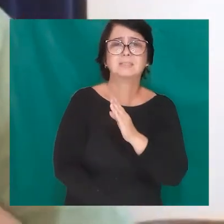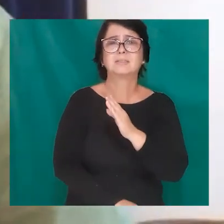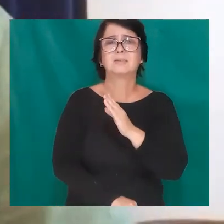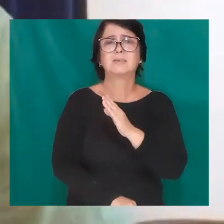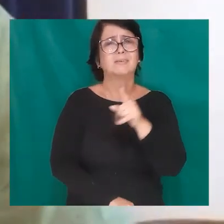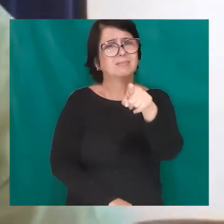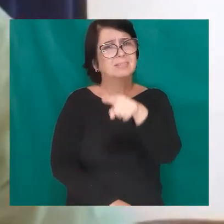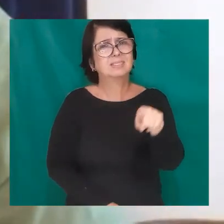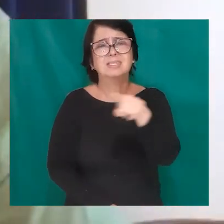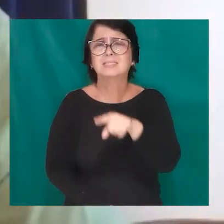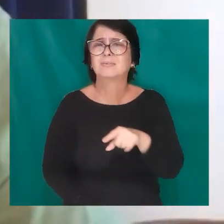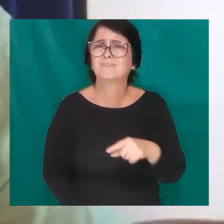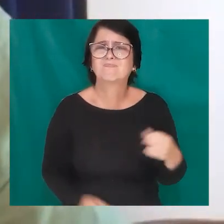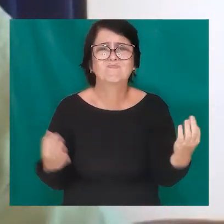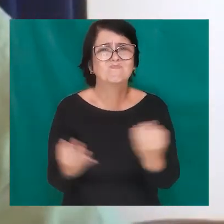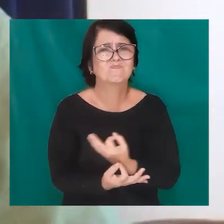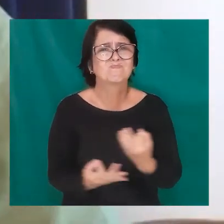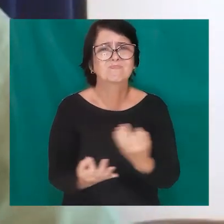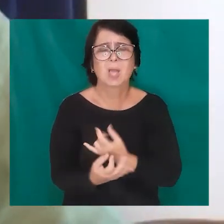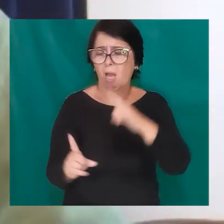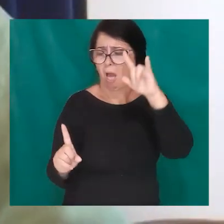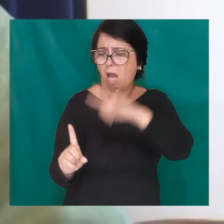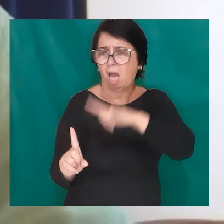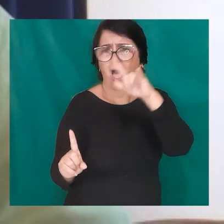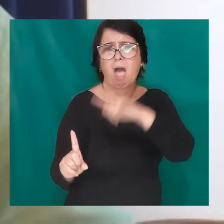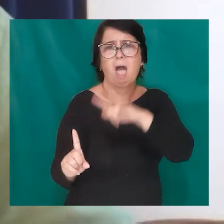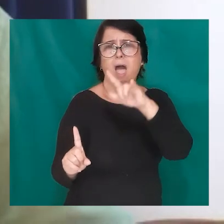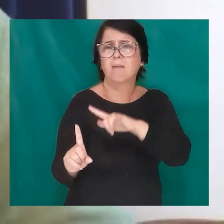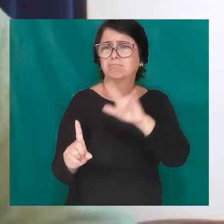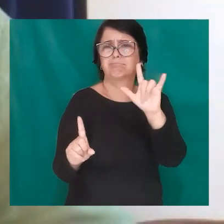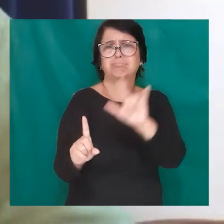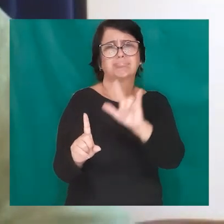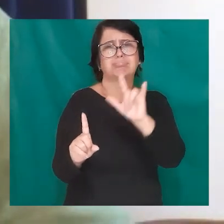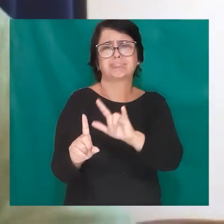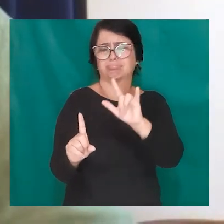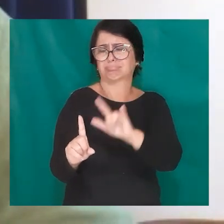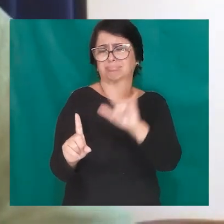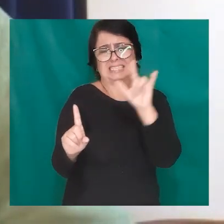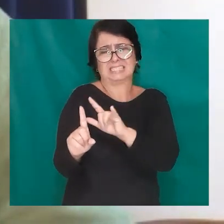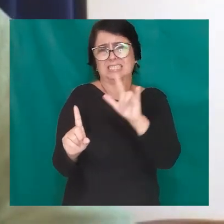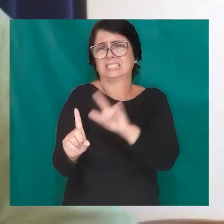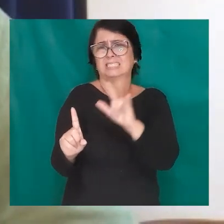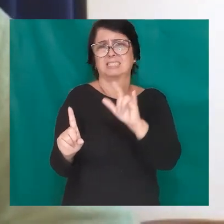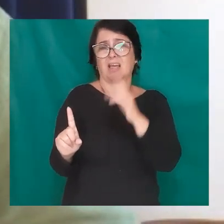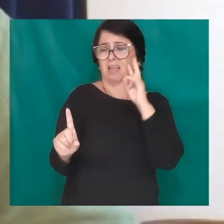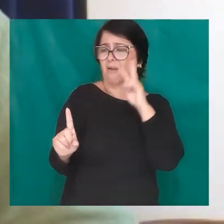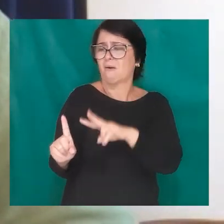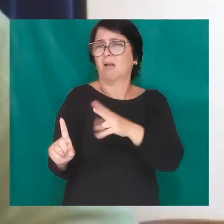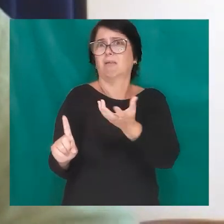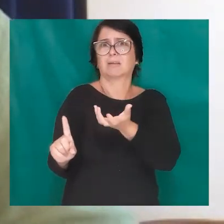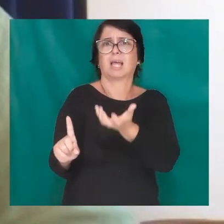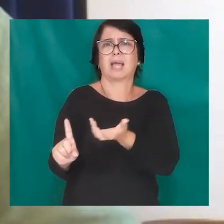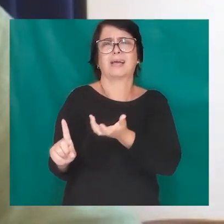sabe? Vocês são incansáveis, vocês são ídolos para nós, podem ter certeza que vocês são espelhos assim, para nós,